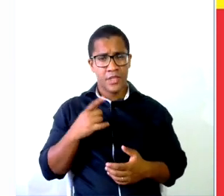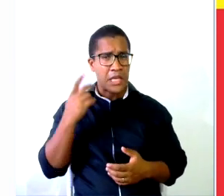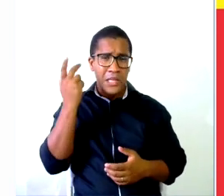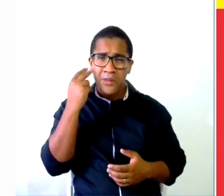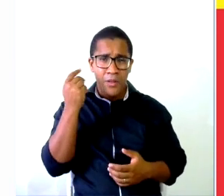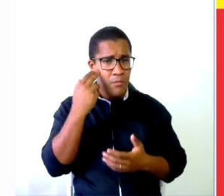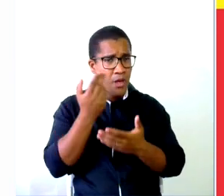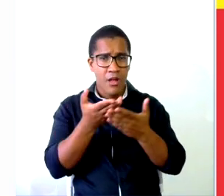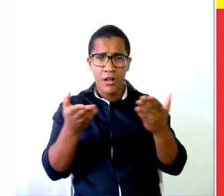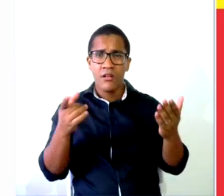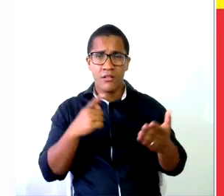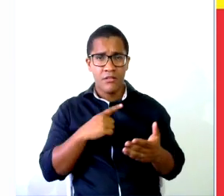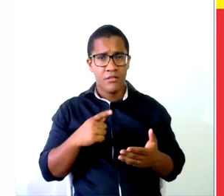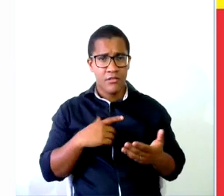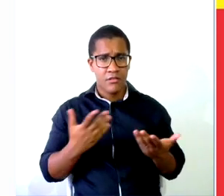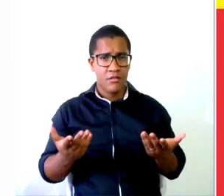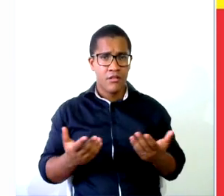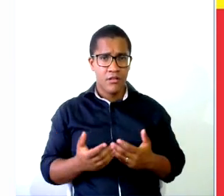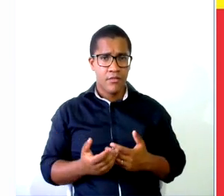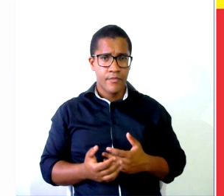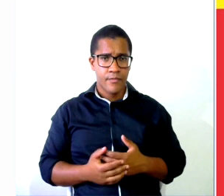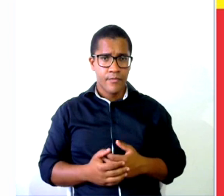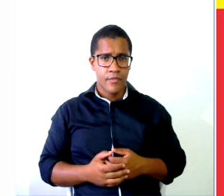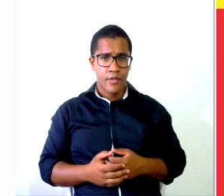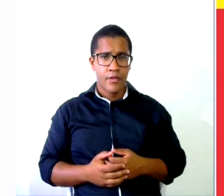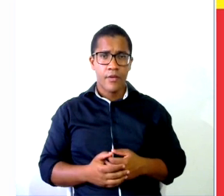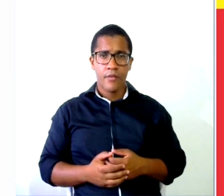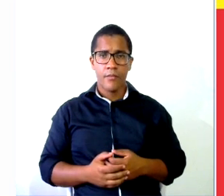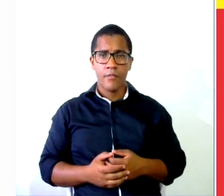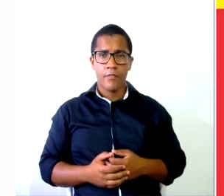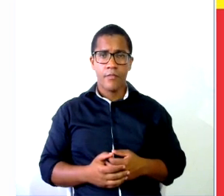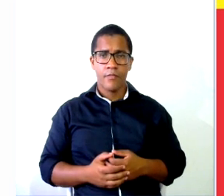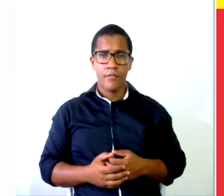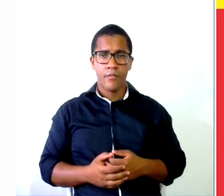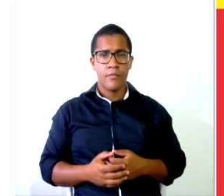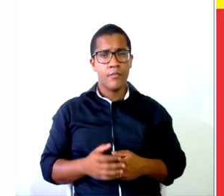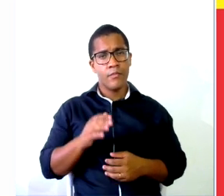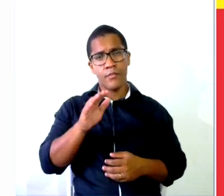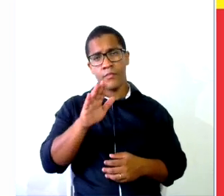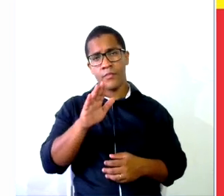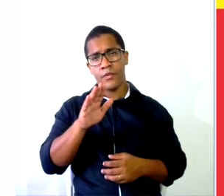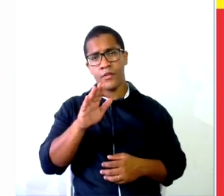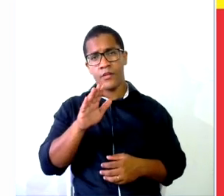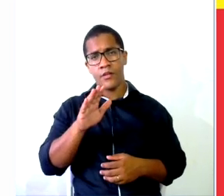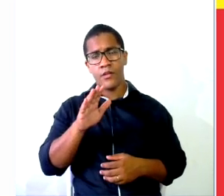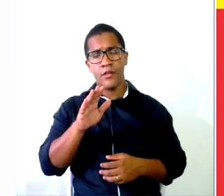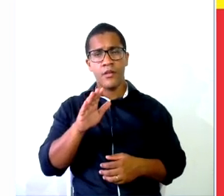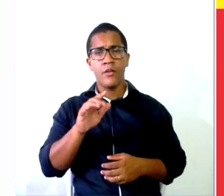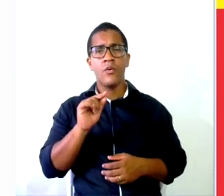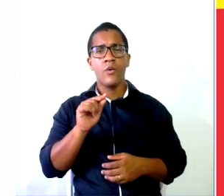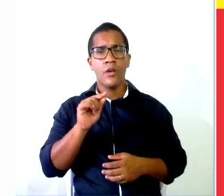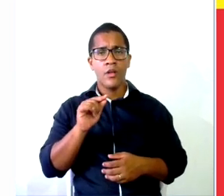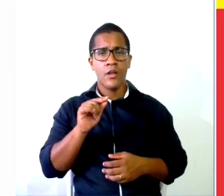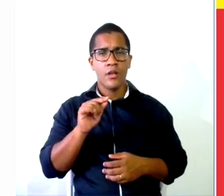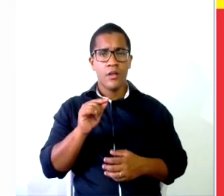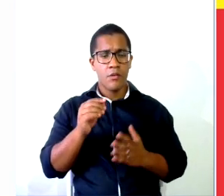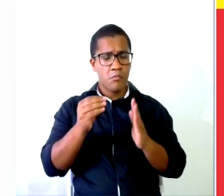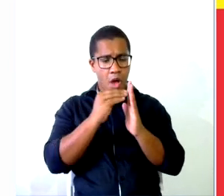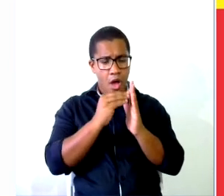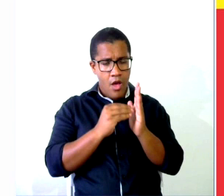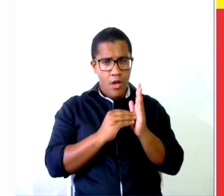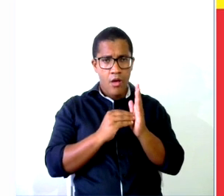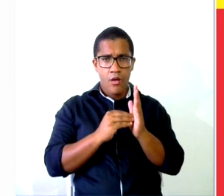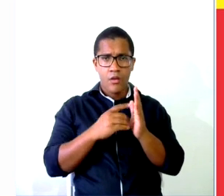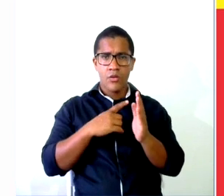não é isso? Estas justificações não impediam, no entanto, que fosse admitida